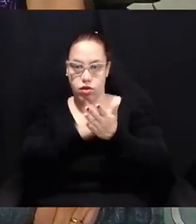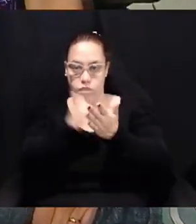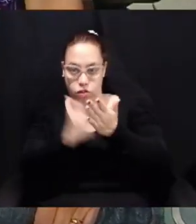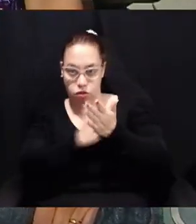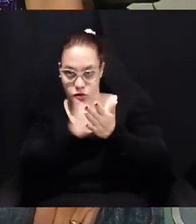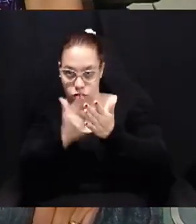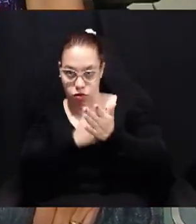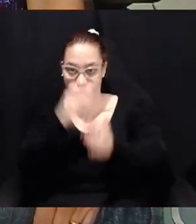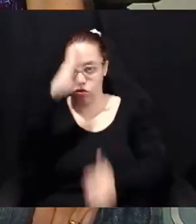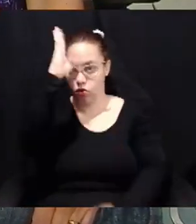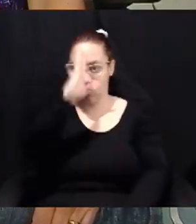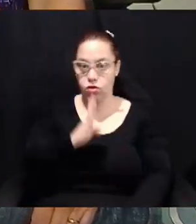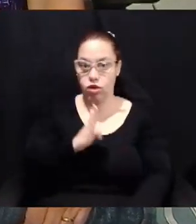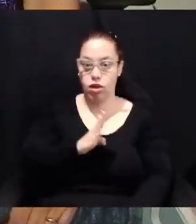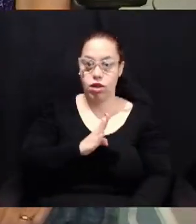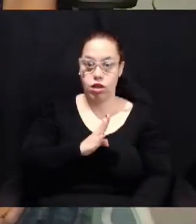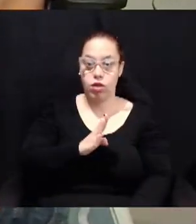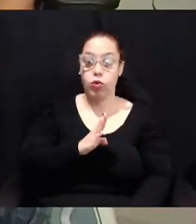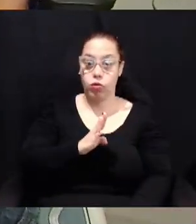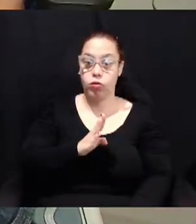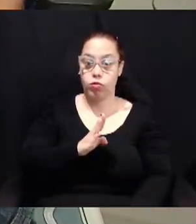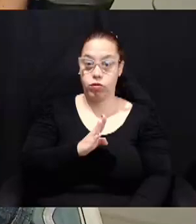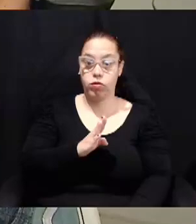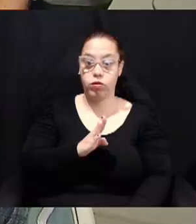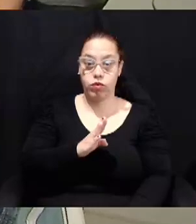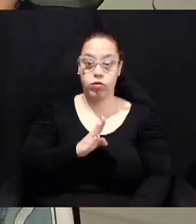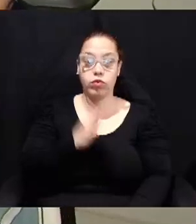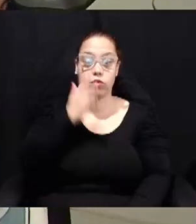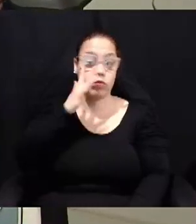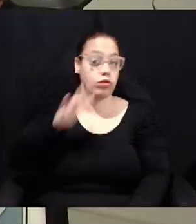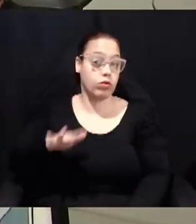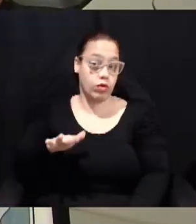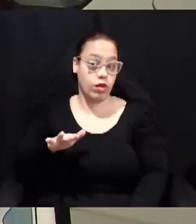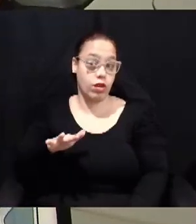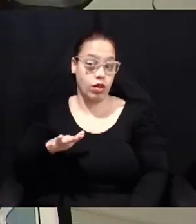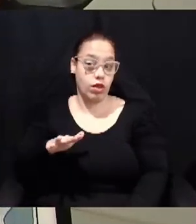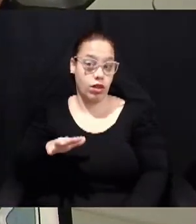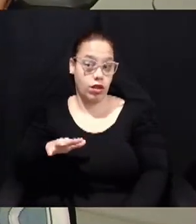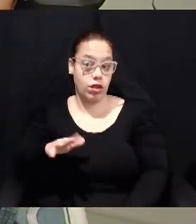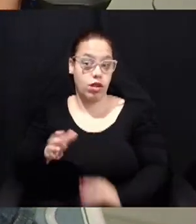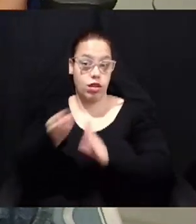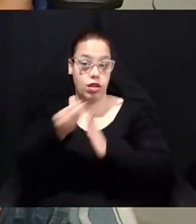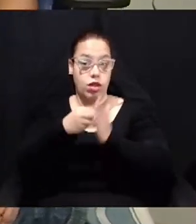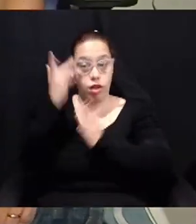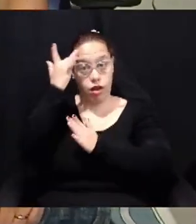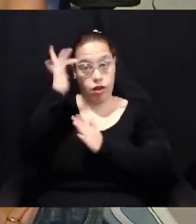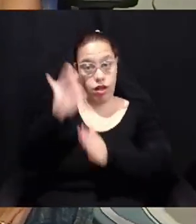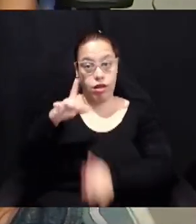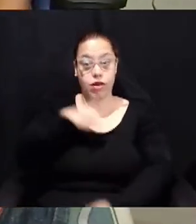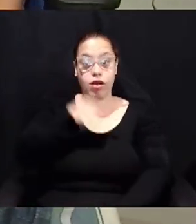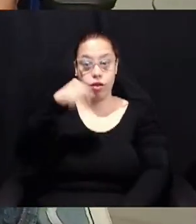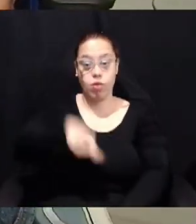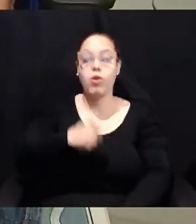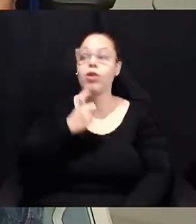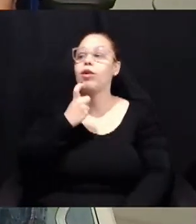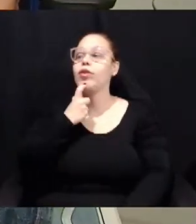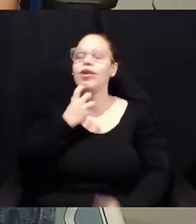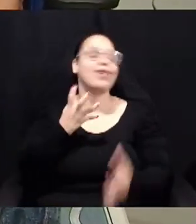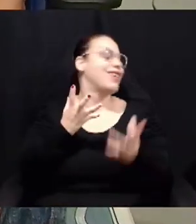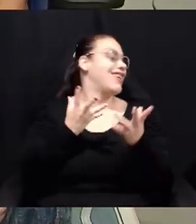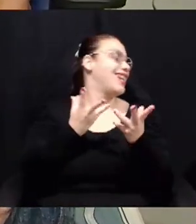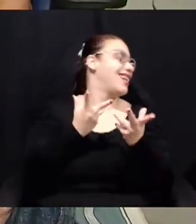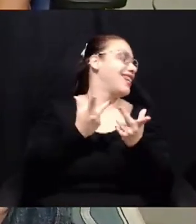Brasil, assim. E então deve ter muita criança aí que acabou consumindo o meu trabalho e nem sabe que sou eu, que eu moro aqui em Campinas. Que maravilhoso, né? Tem